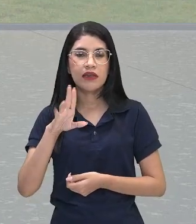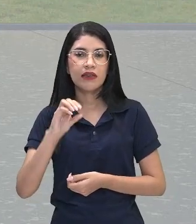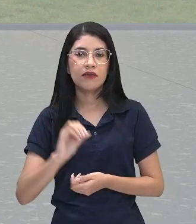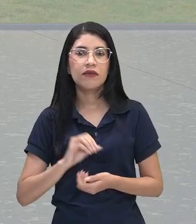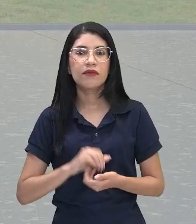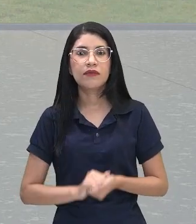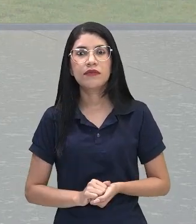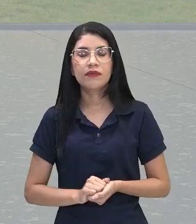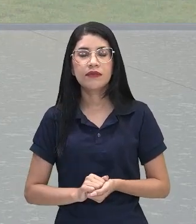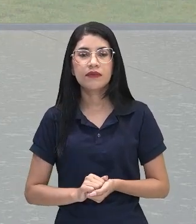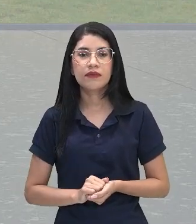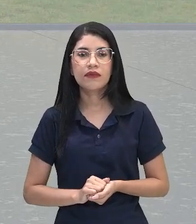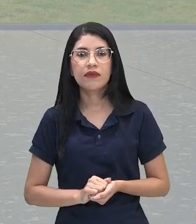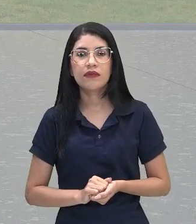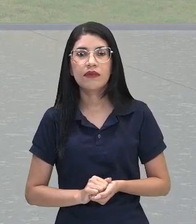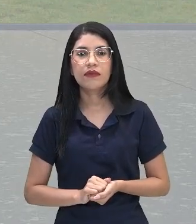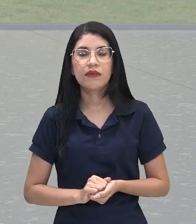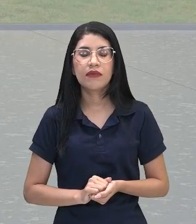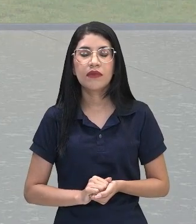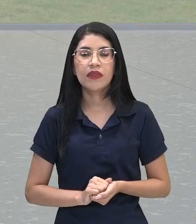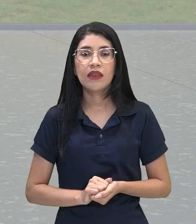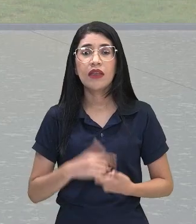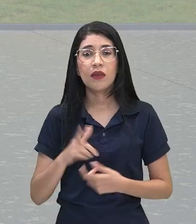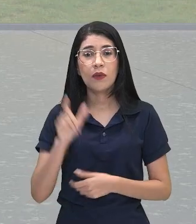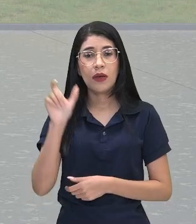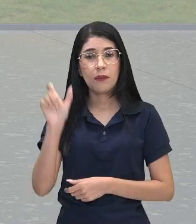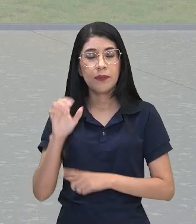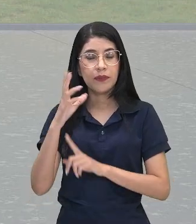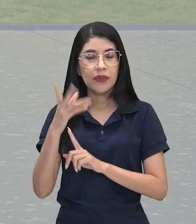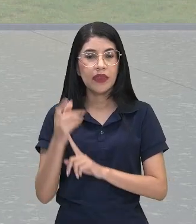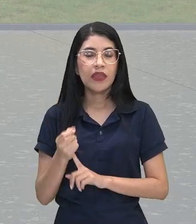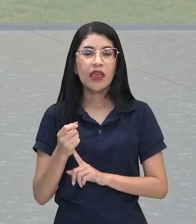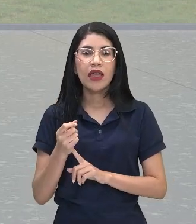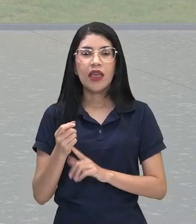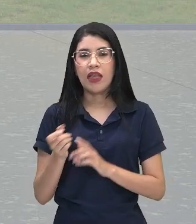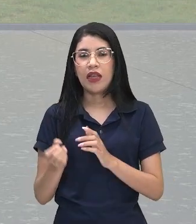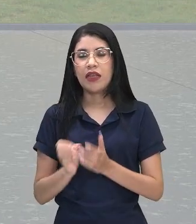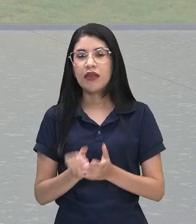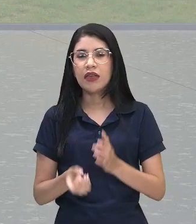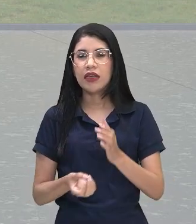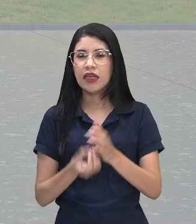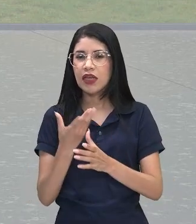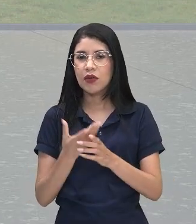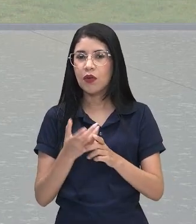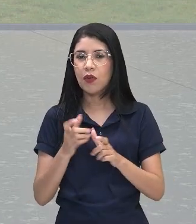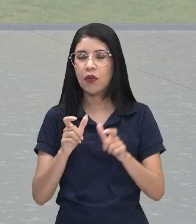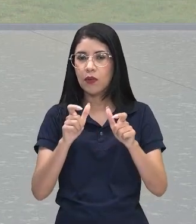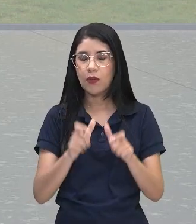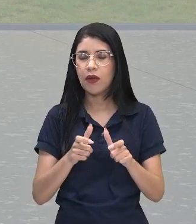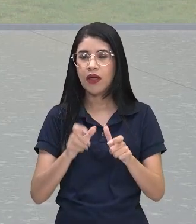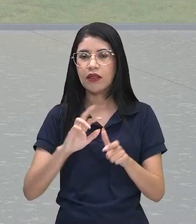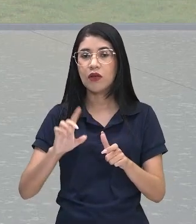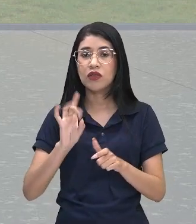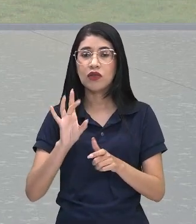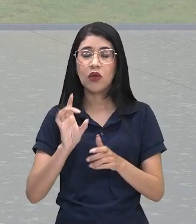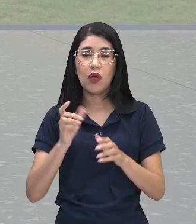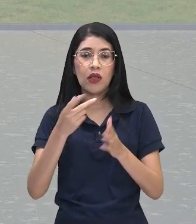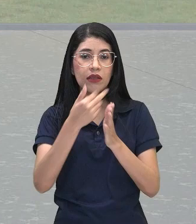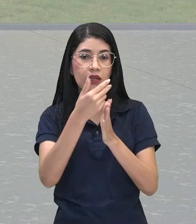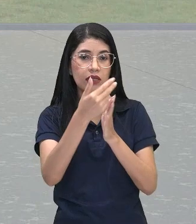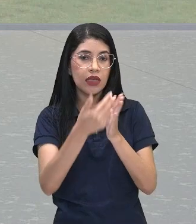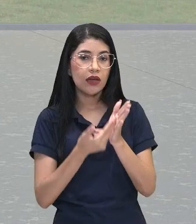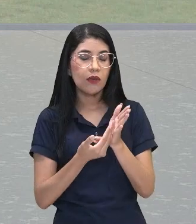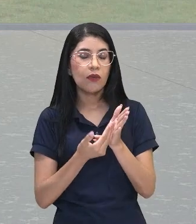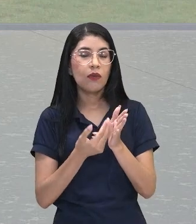Oiticica. Então, esse artista, ele não fez essa instalação, ele apenas desenhou, e tudo isso